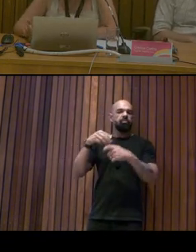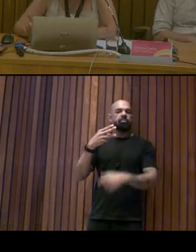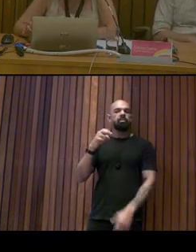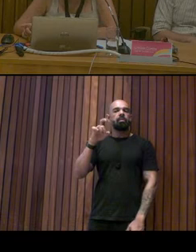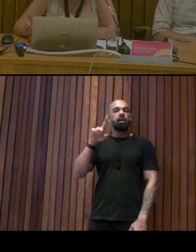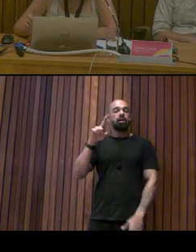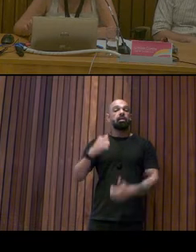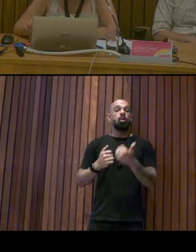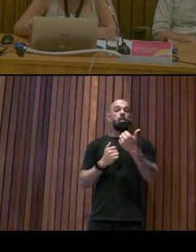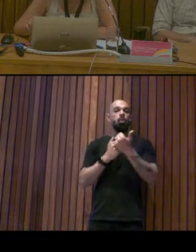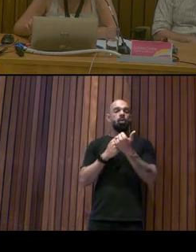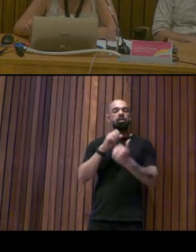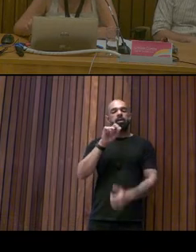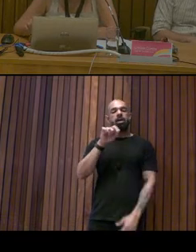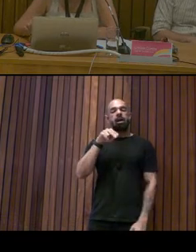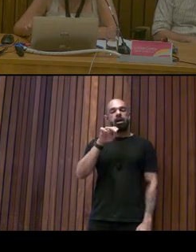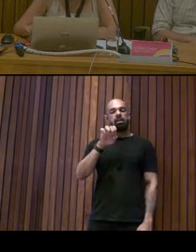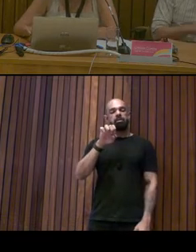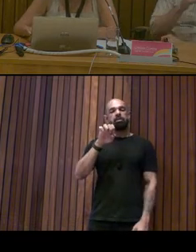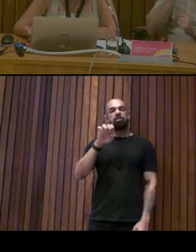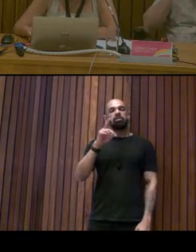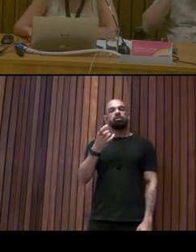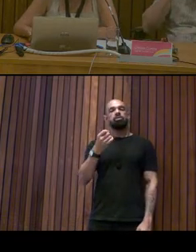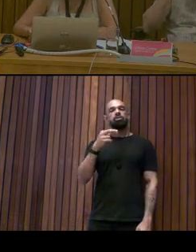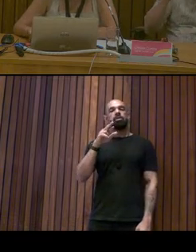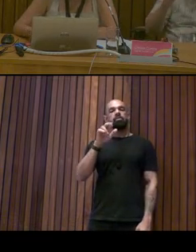teve como colaboração a Aline de Oliveira Santos.